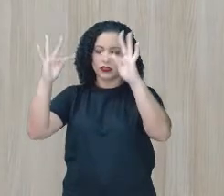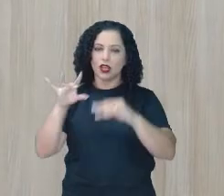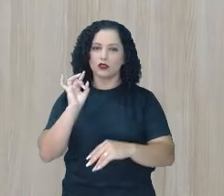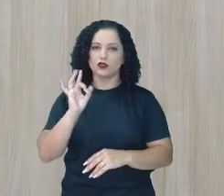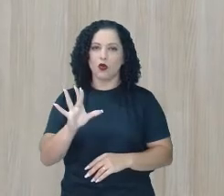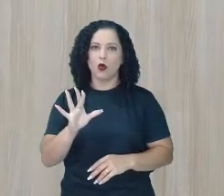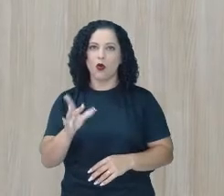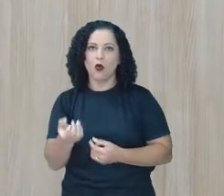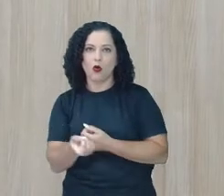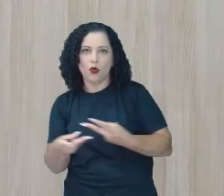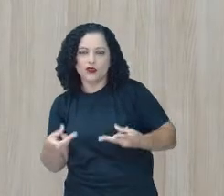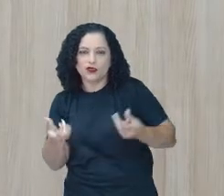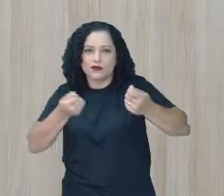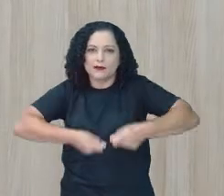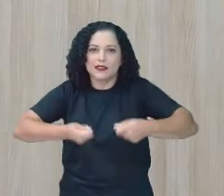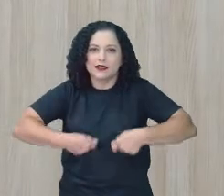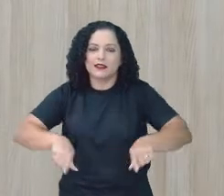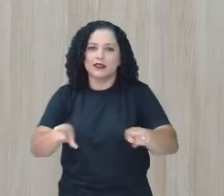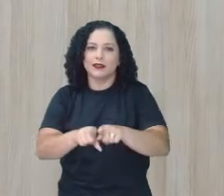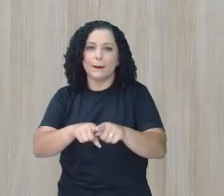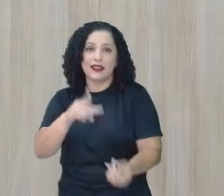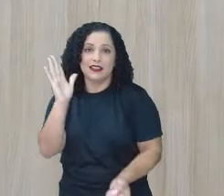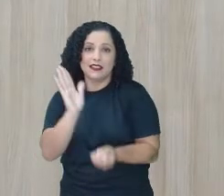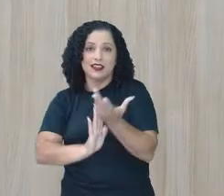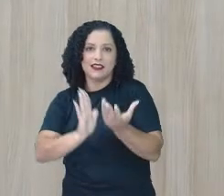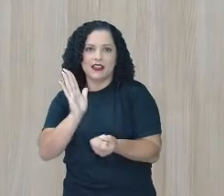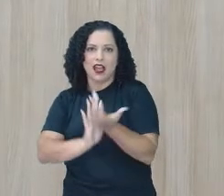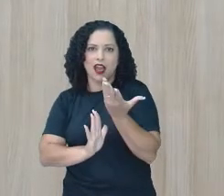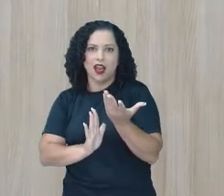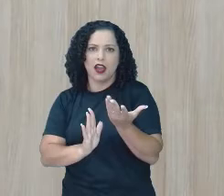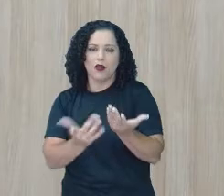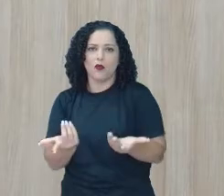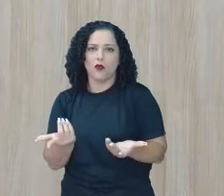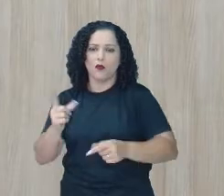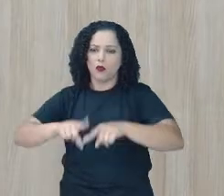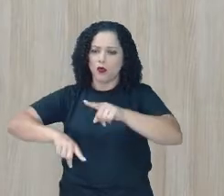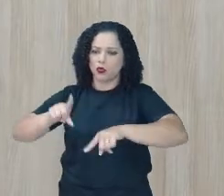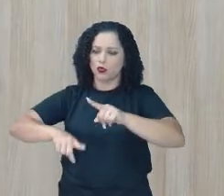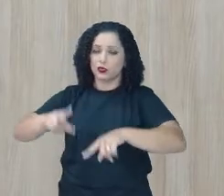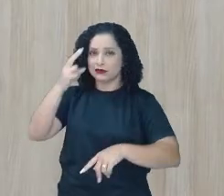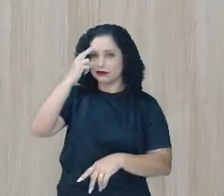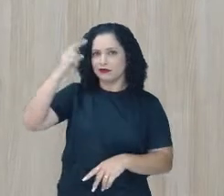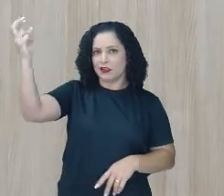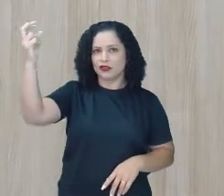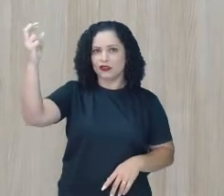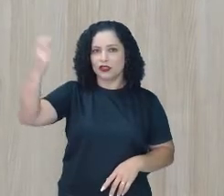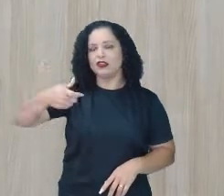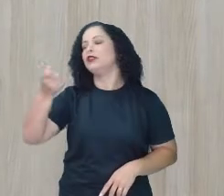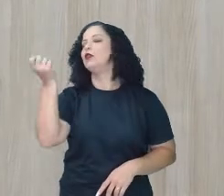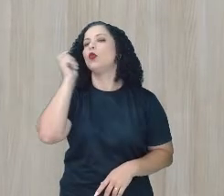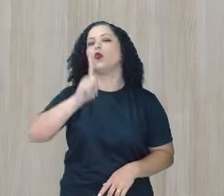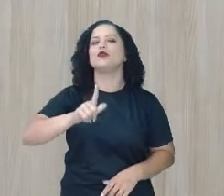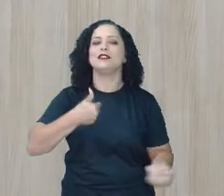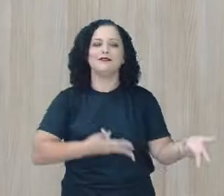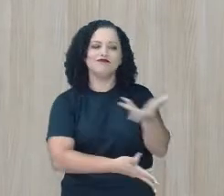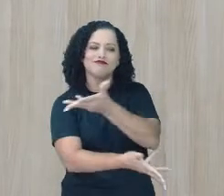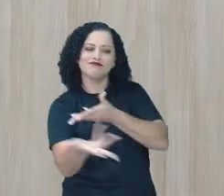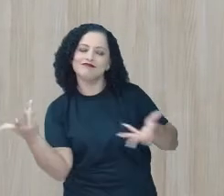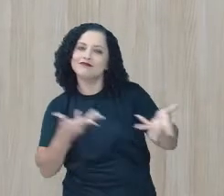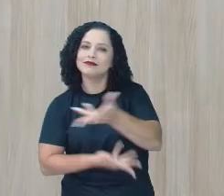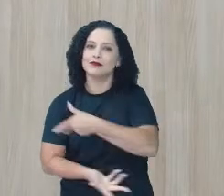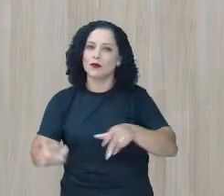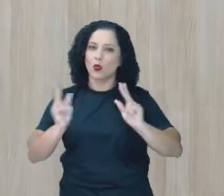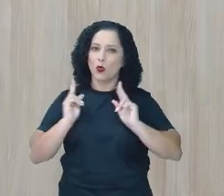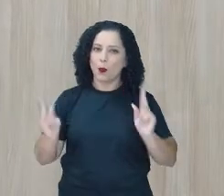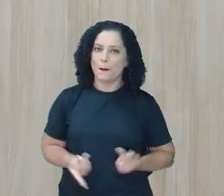nossas necessidades, mas também de criar um objeto inteligente também, né, que consiga interagir com a